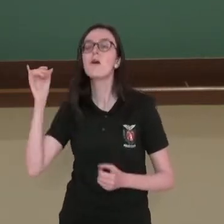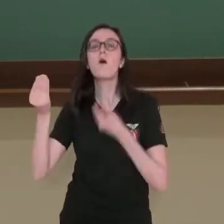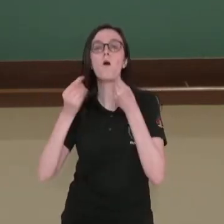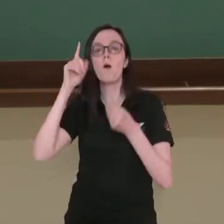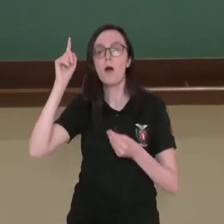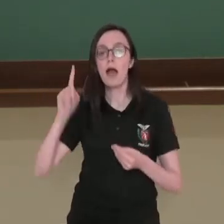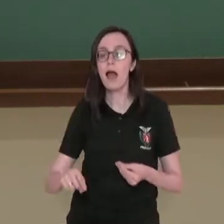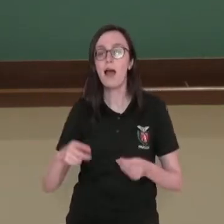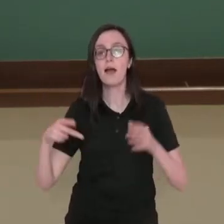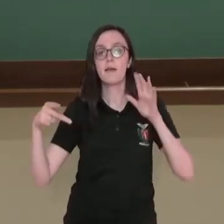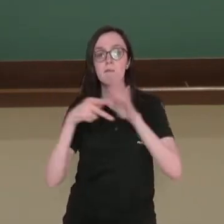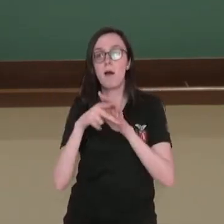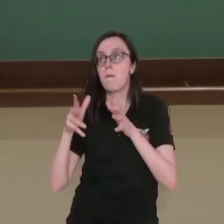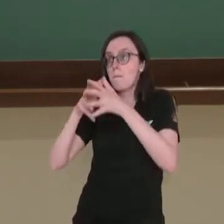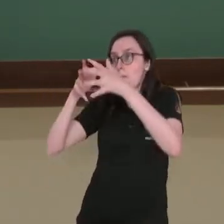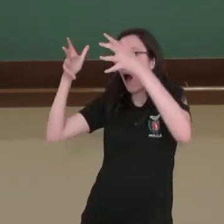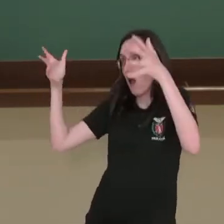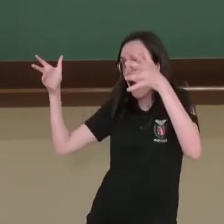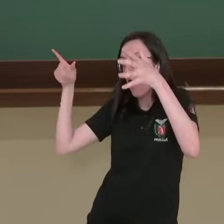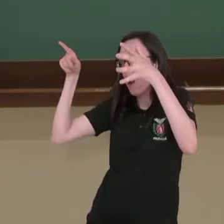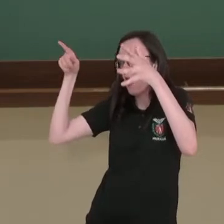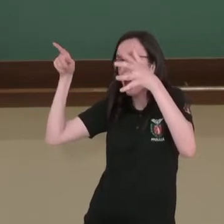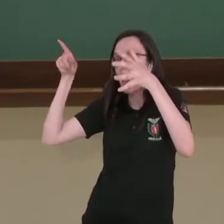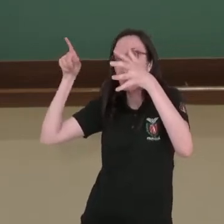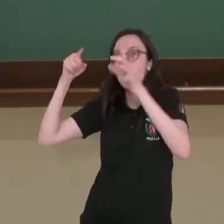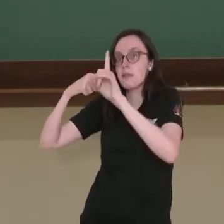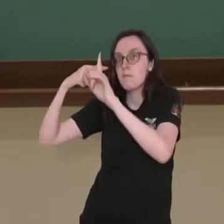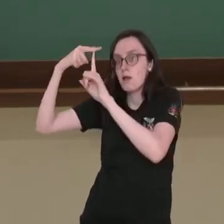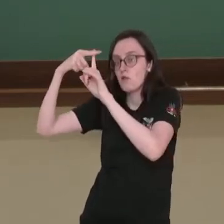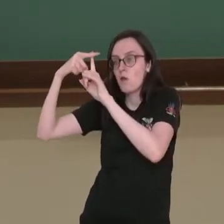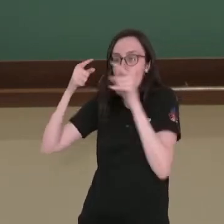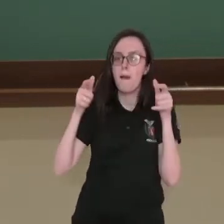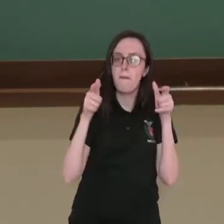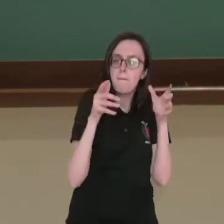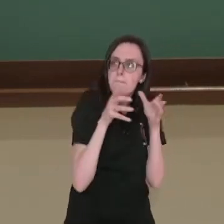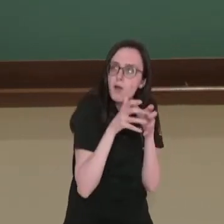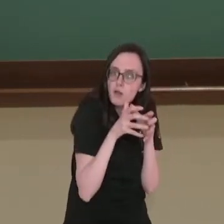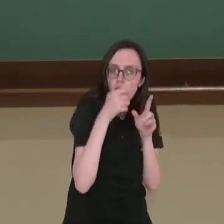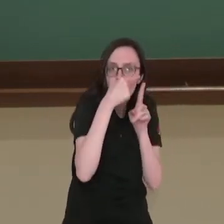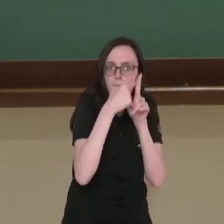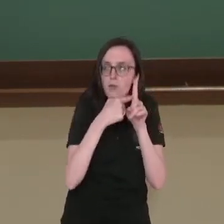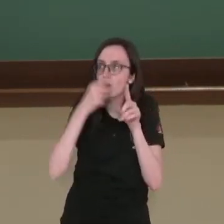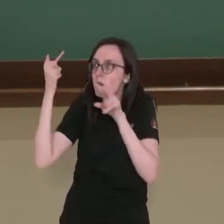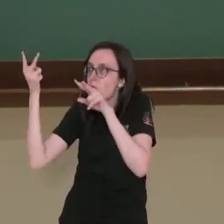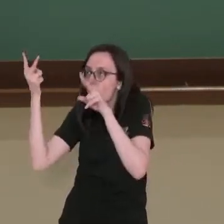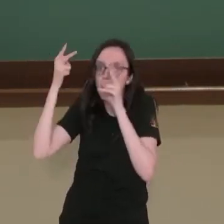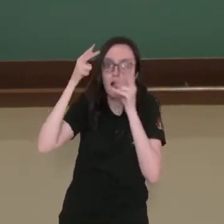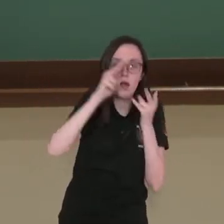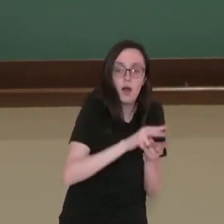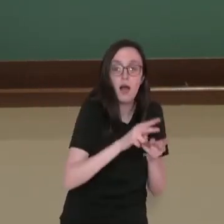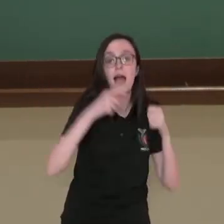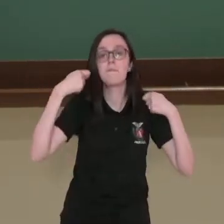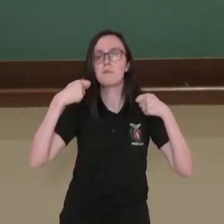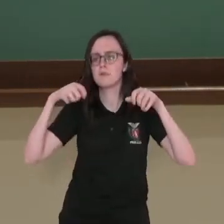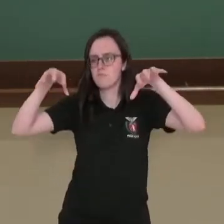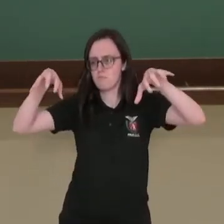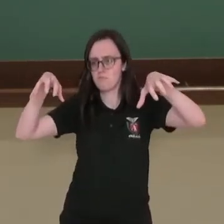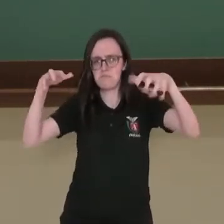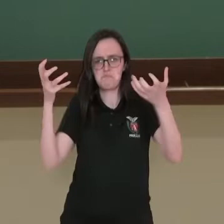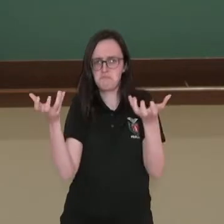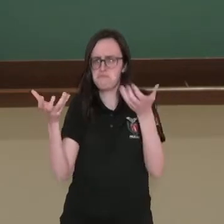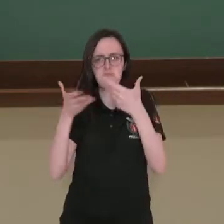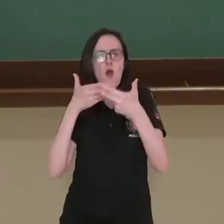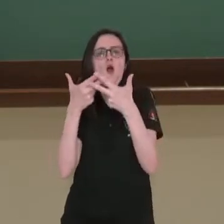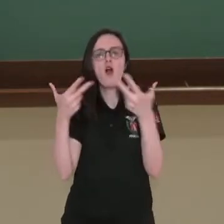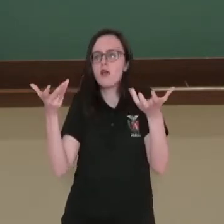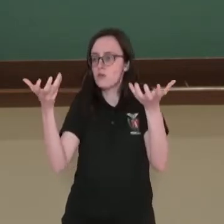um corpo de maior para outro de menor temperatura. Os corpos têm que estar com diferentes temperaturas. Eu sempre